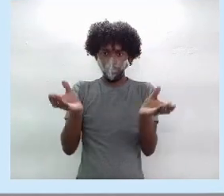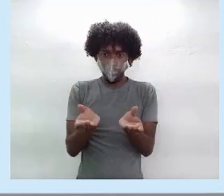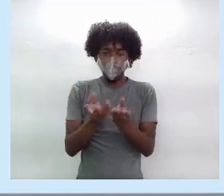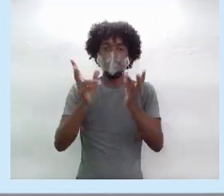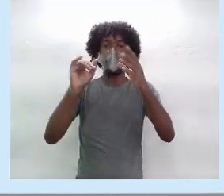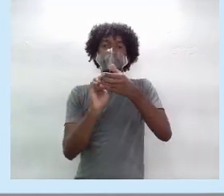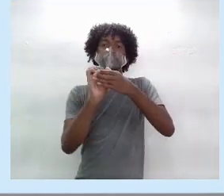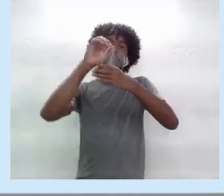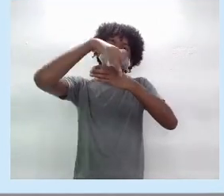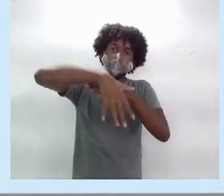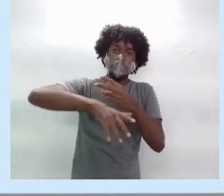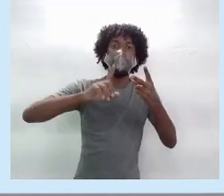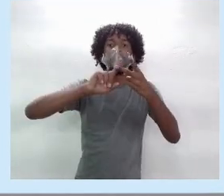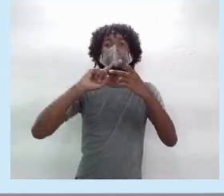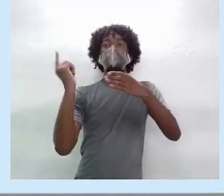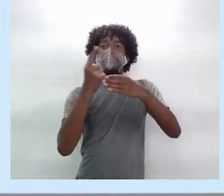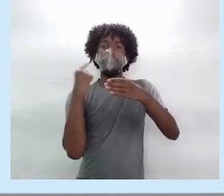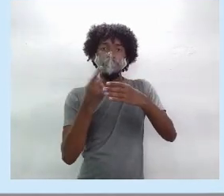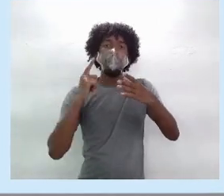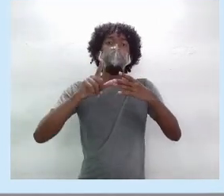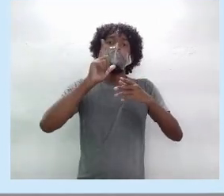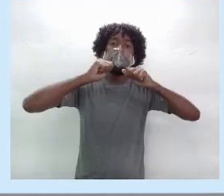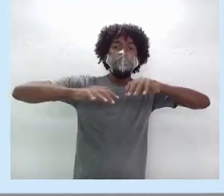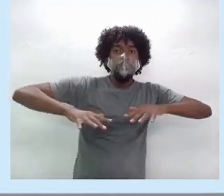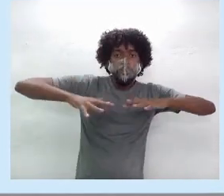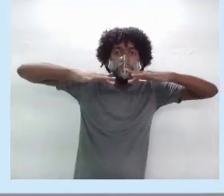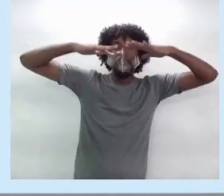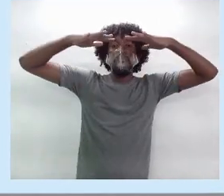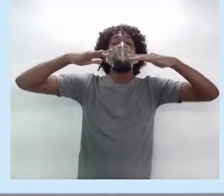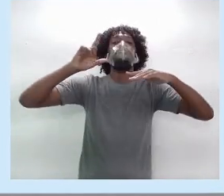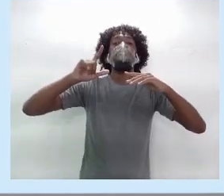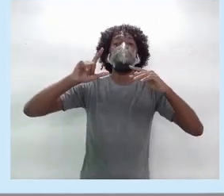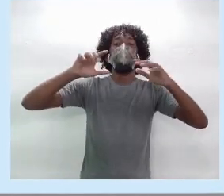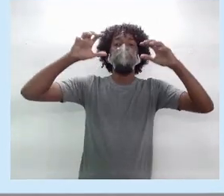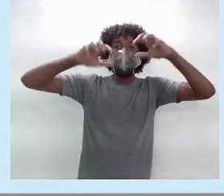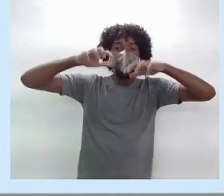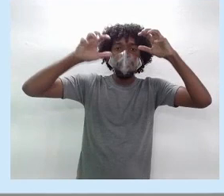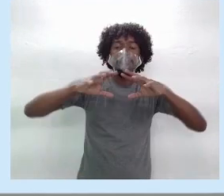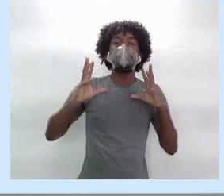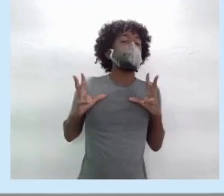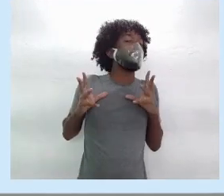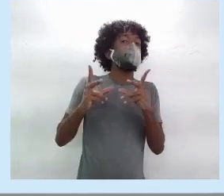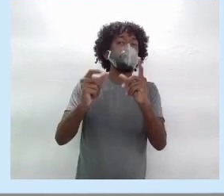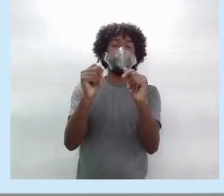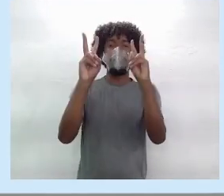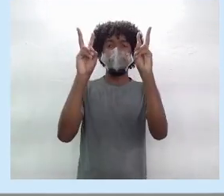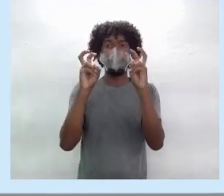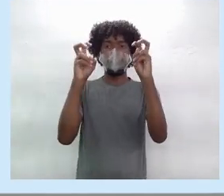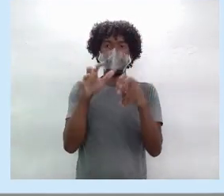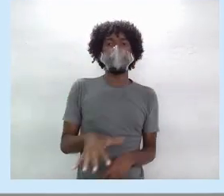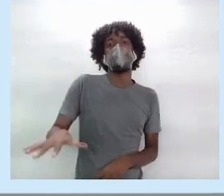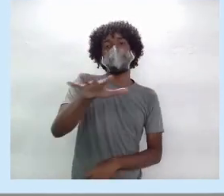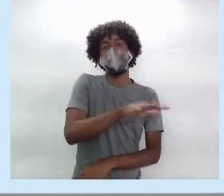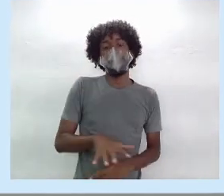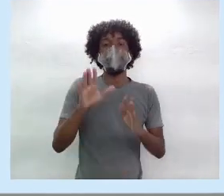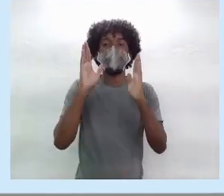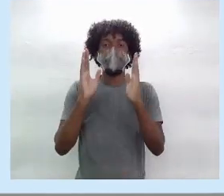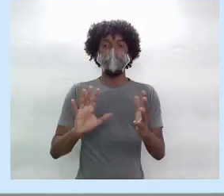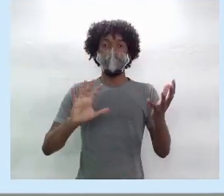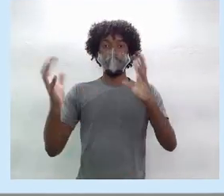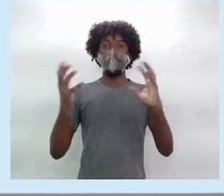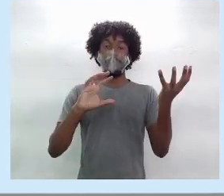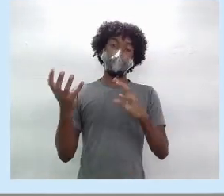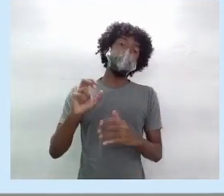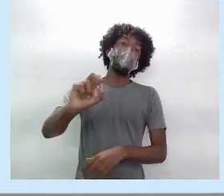vulcões, tufões, inundações, tempestades, todos esses fenômenos que são climáticos